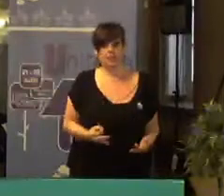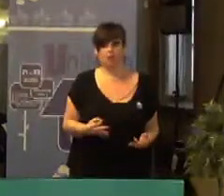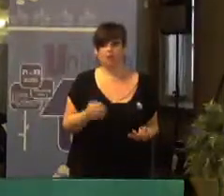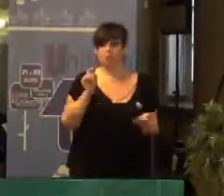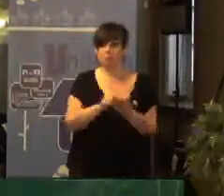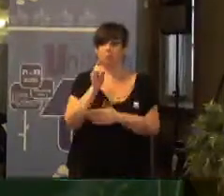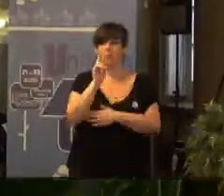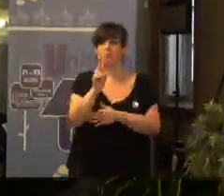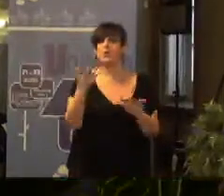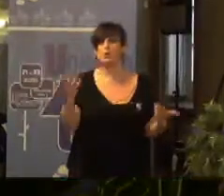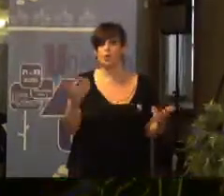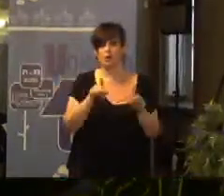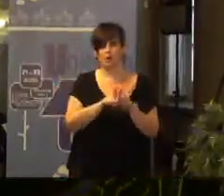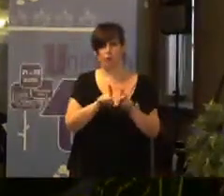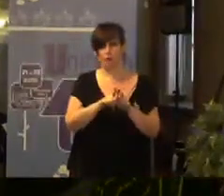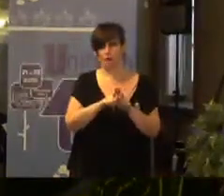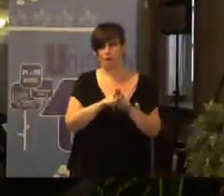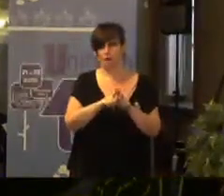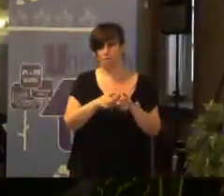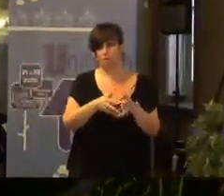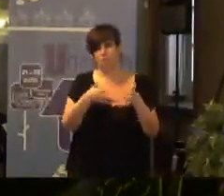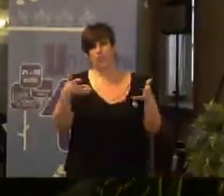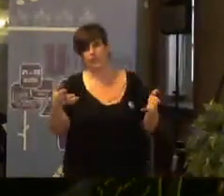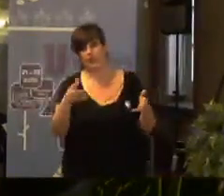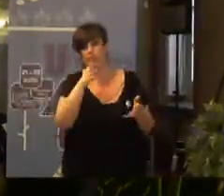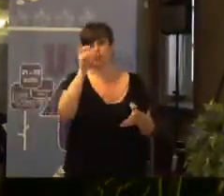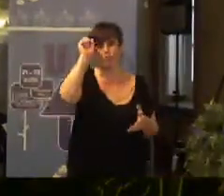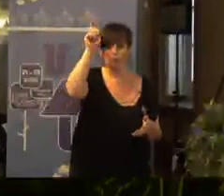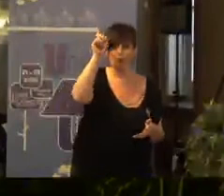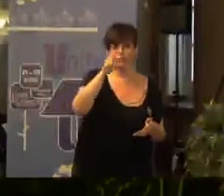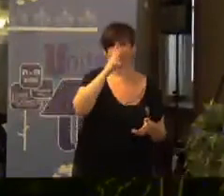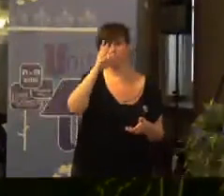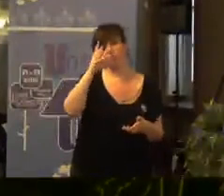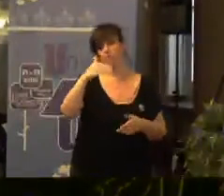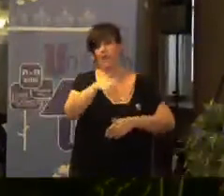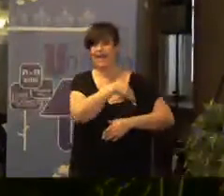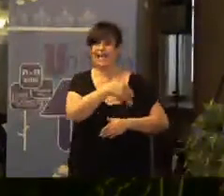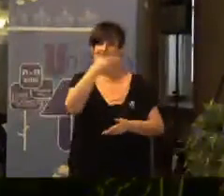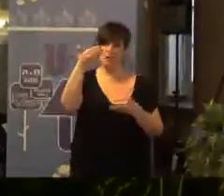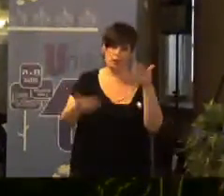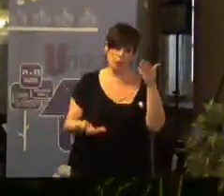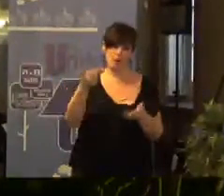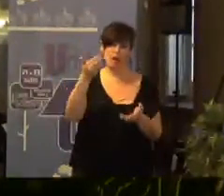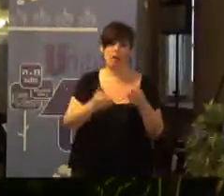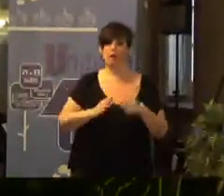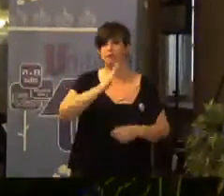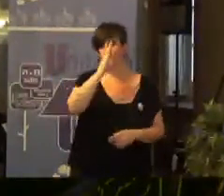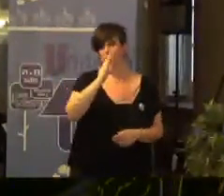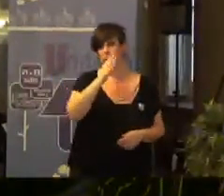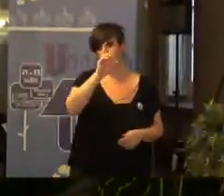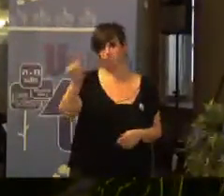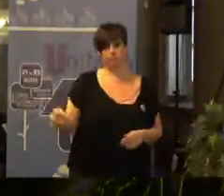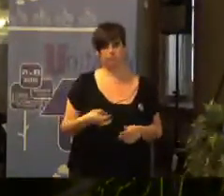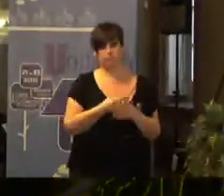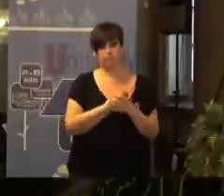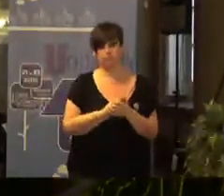a gerar greves. Greves nos professores porque não vão ter a carreira recuperada, greves nos enfermeiros porque há falta de condições de trabalho,